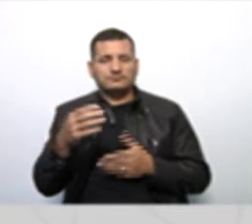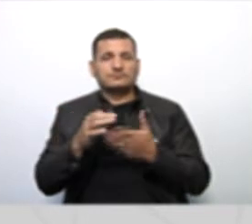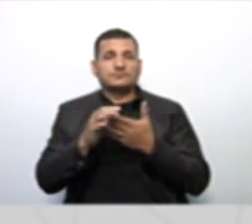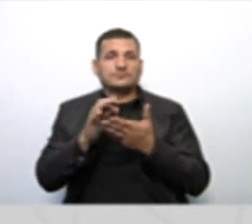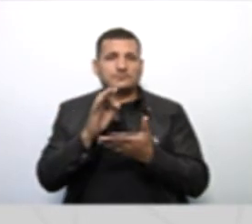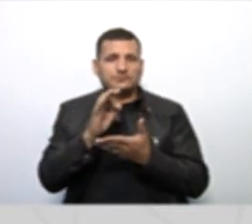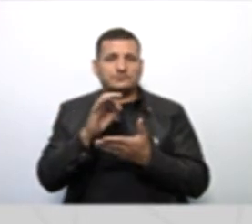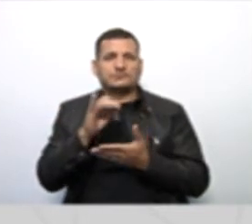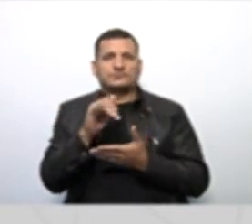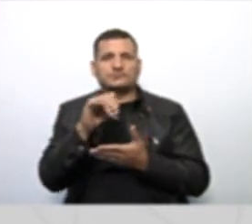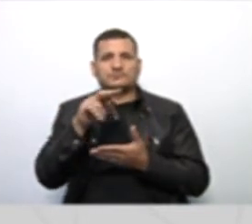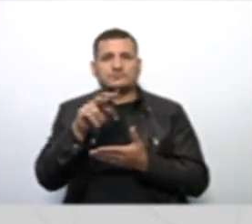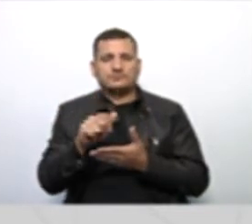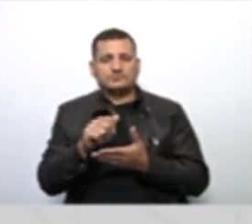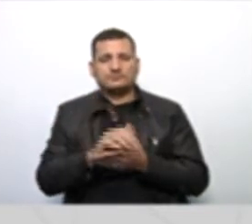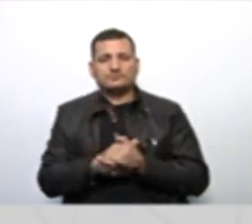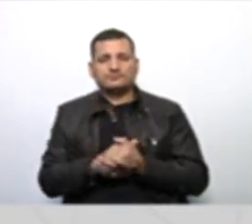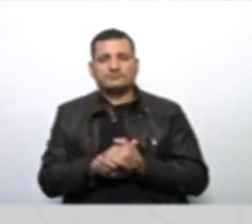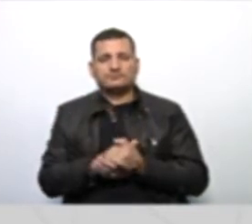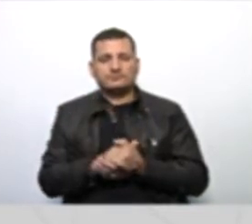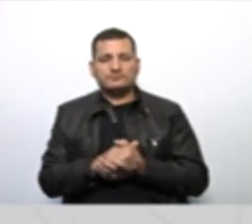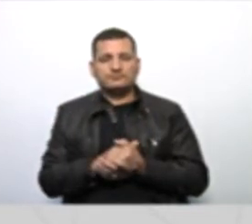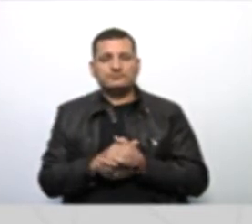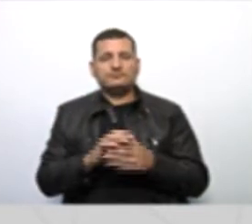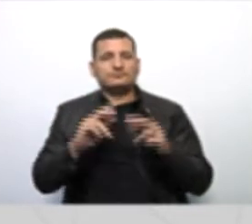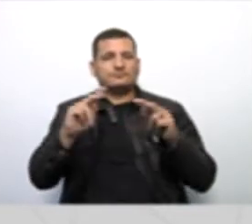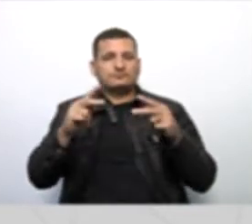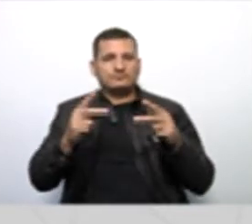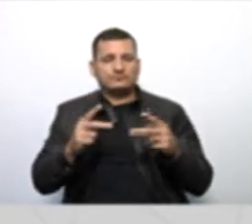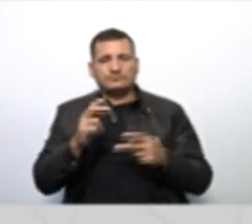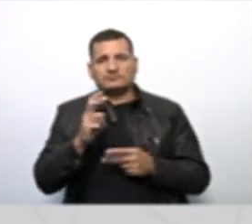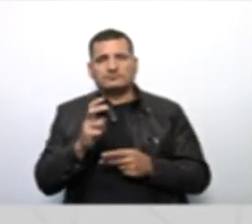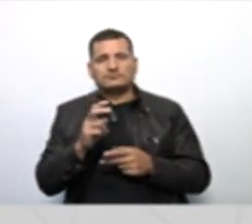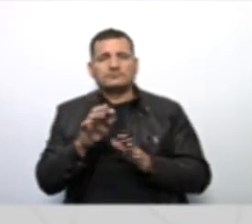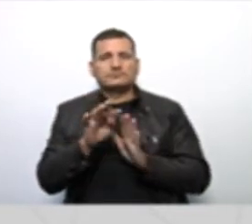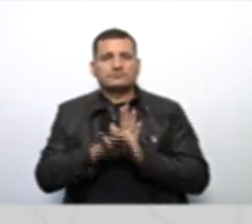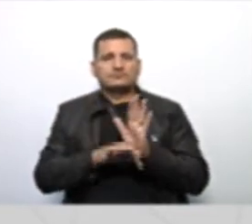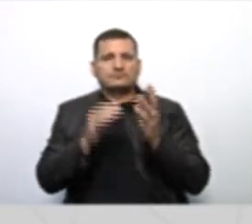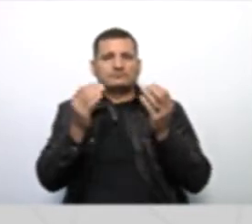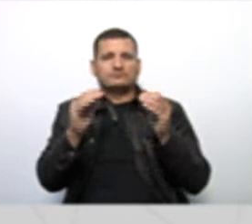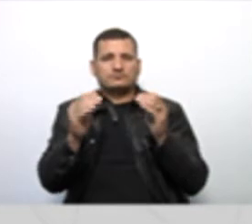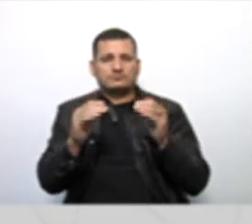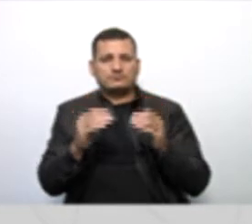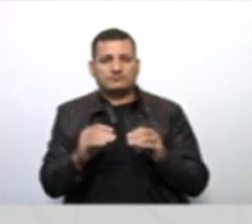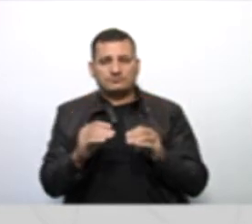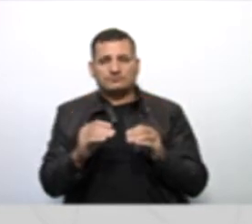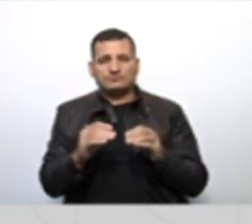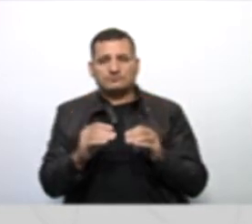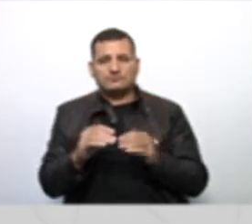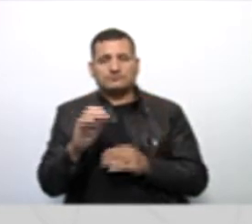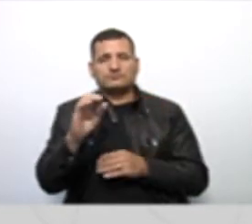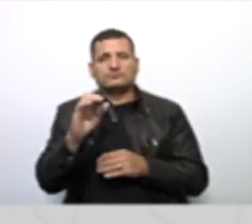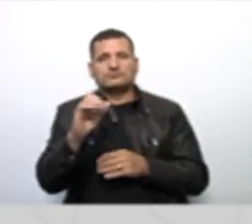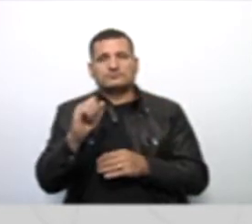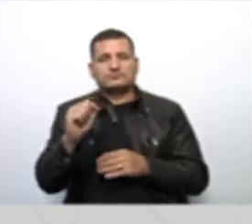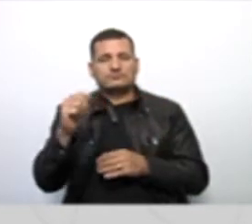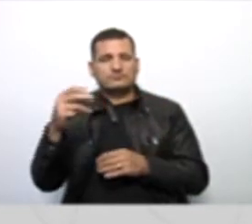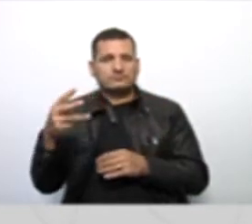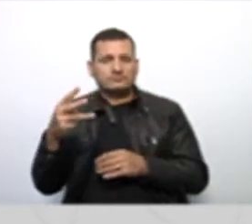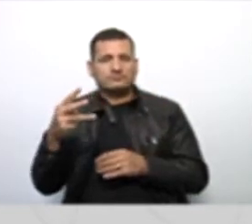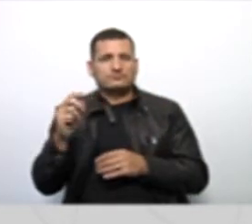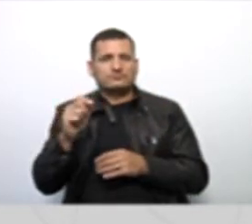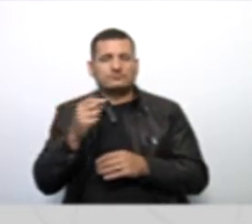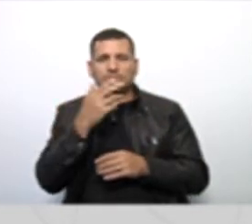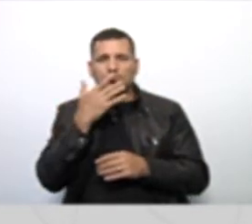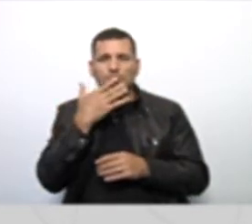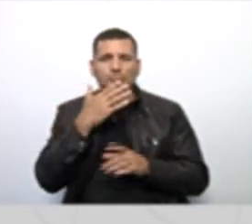que é essencial. Então, o HTML5 ele faz a marcação, o CSS3 faz todo